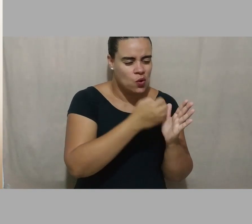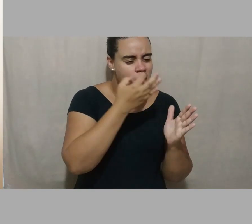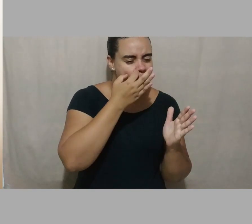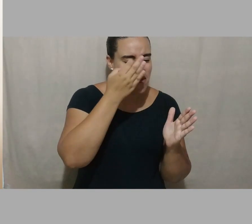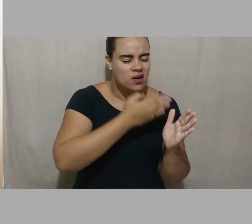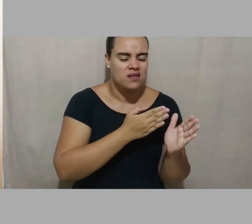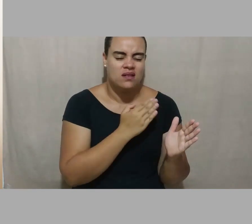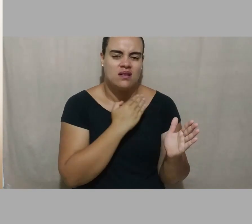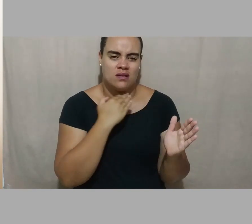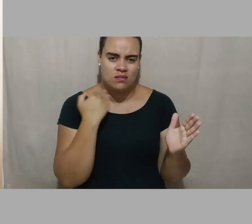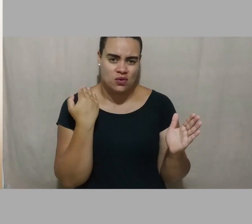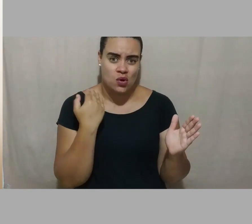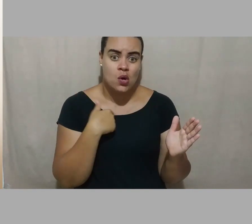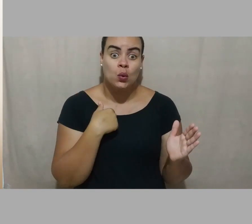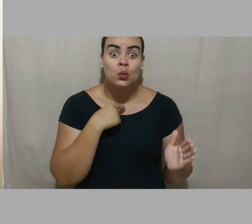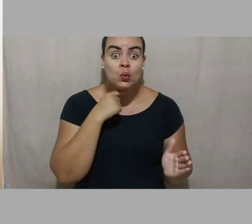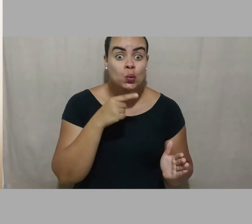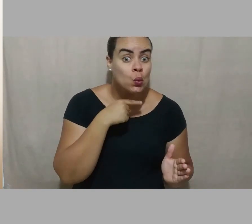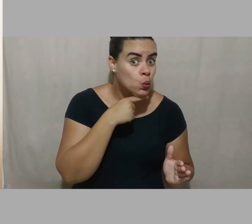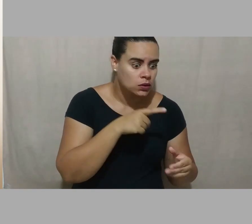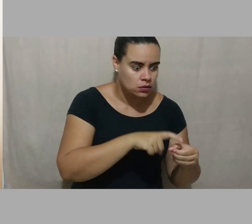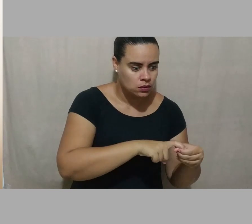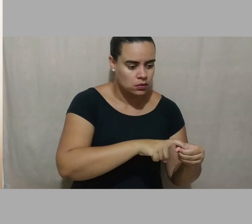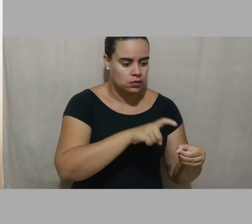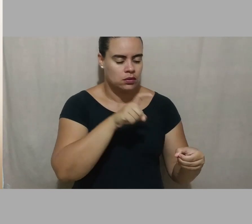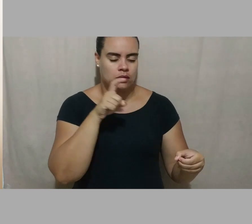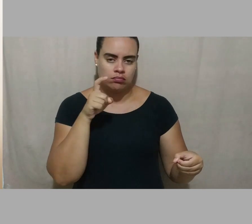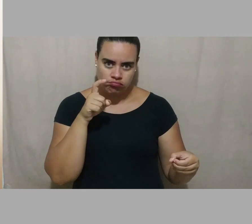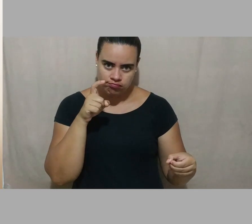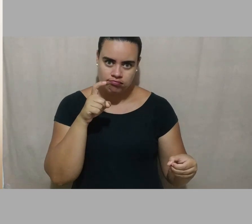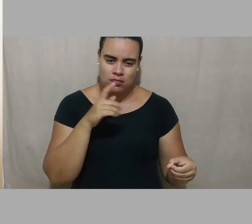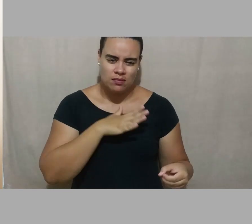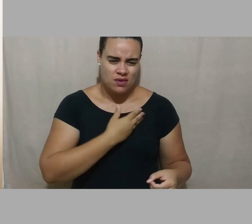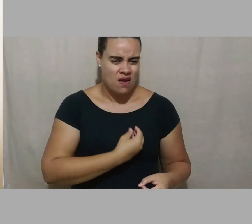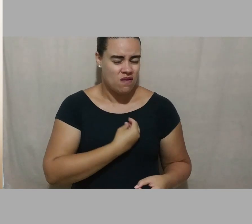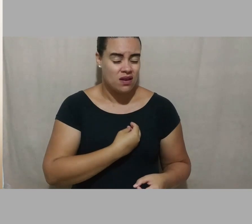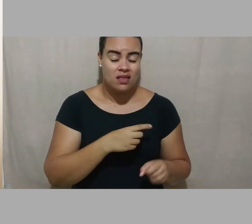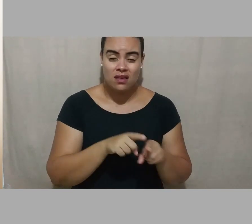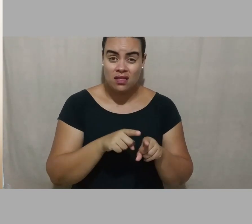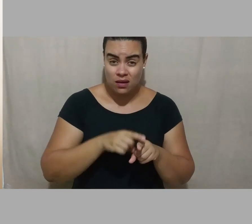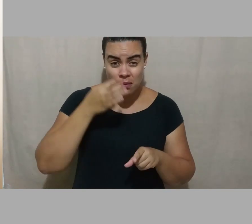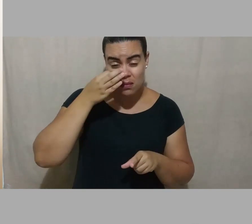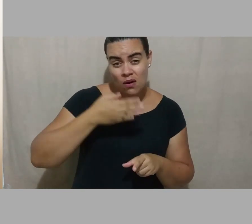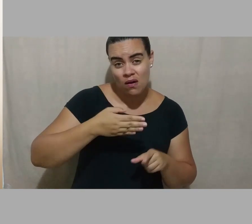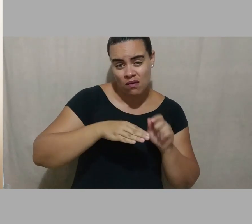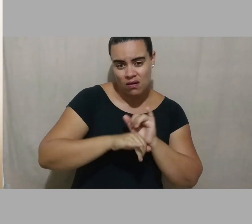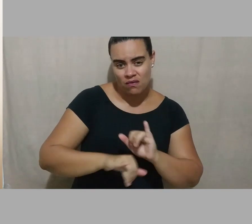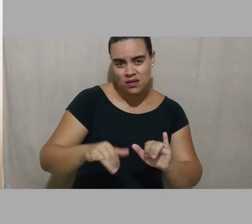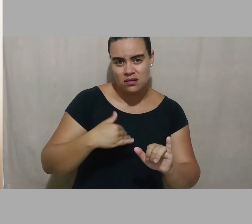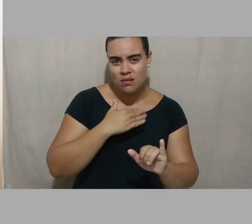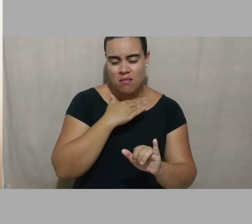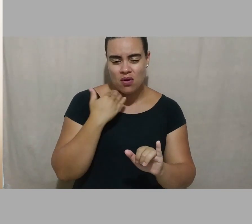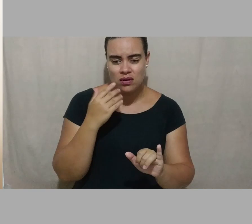fúnebre. Um livro fúnebre do qual eu não consigo me livrar. Na minha vida e na declaração de minha